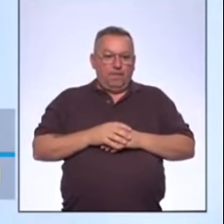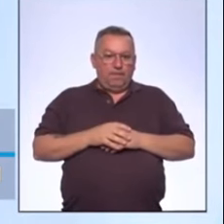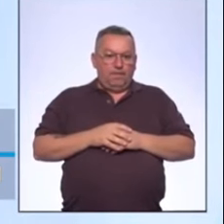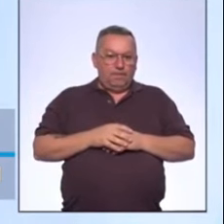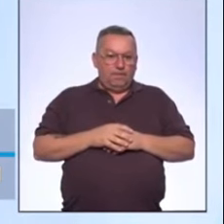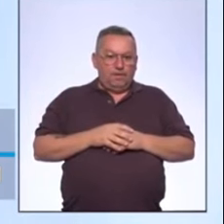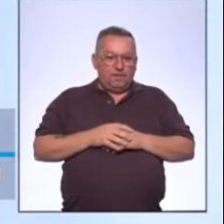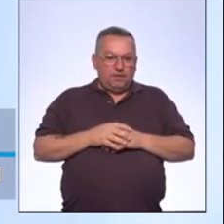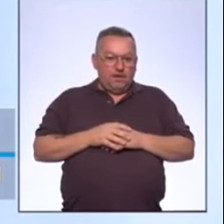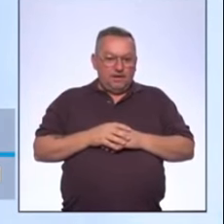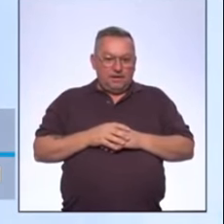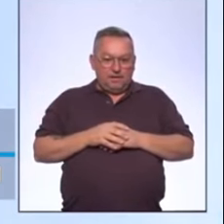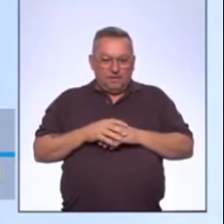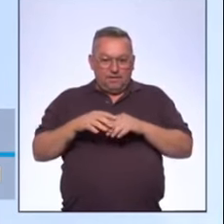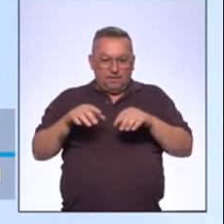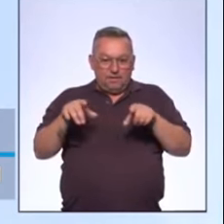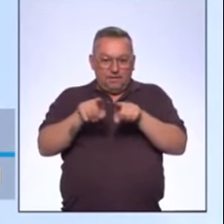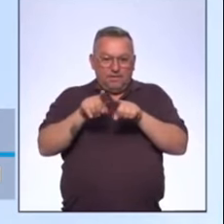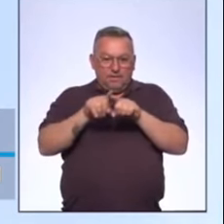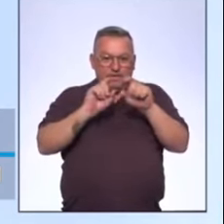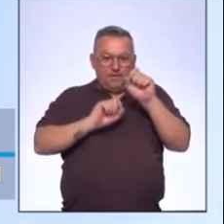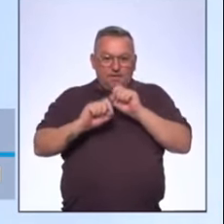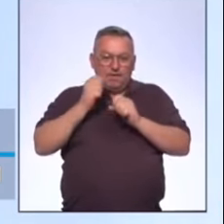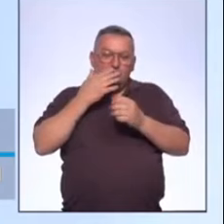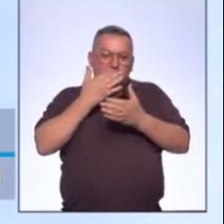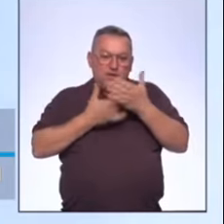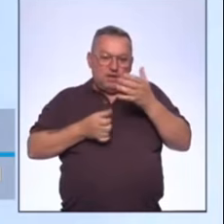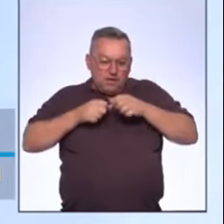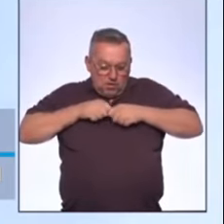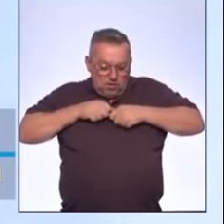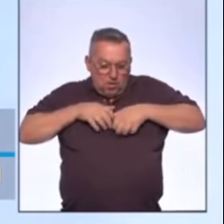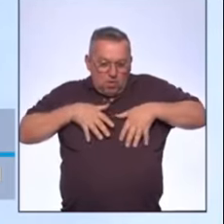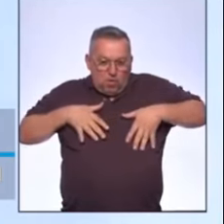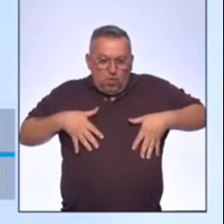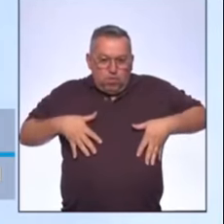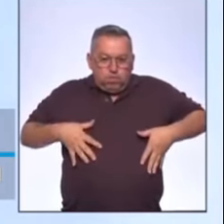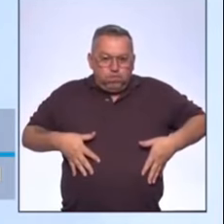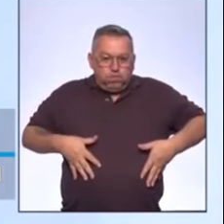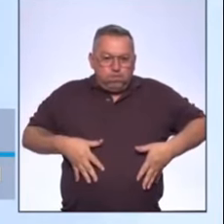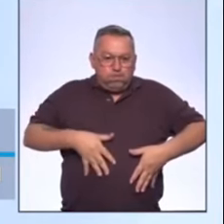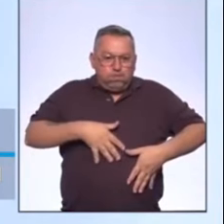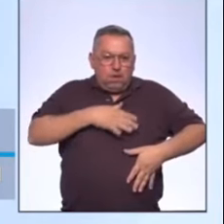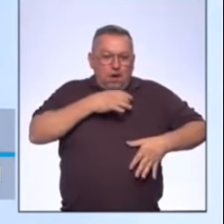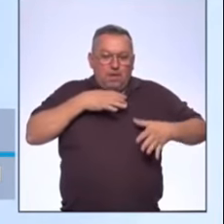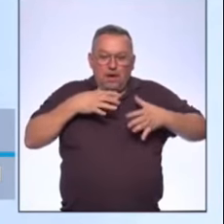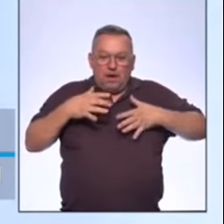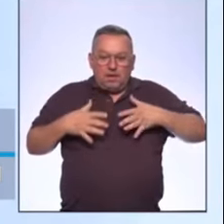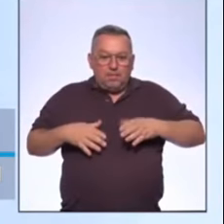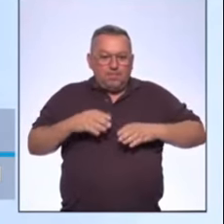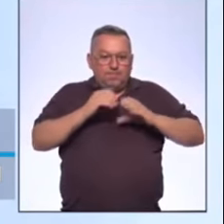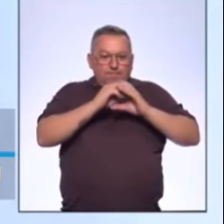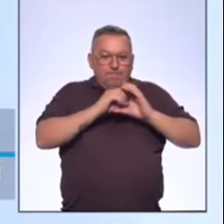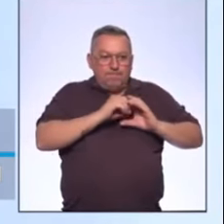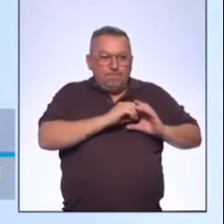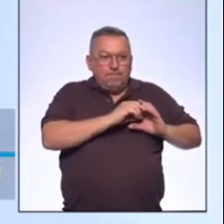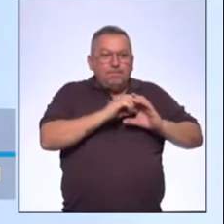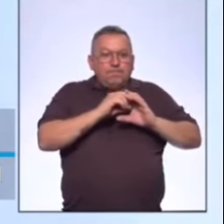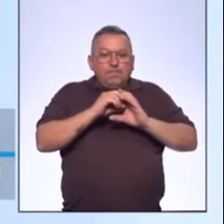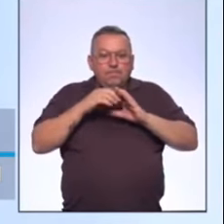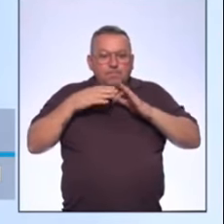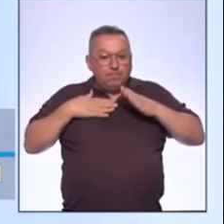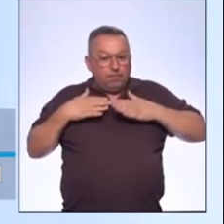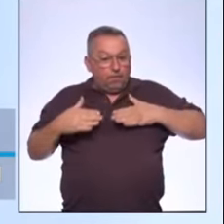Essa circulação de sangue vai levar oxigênio para cada célula do seu corpo.